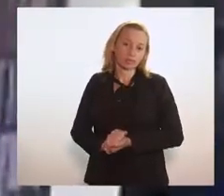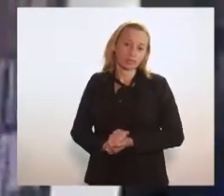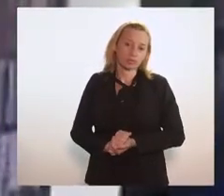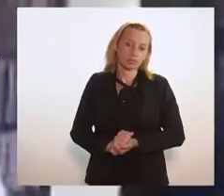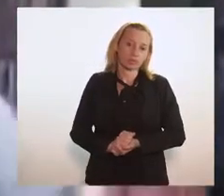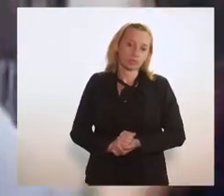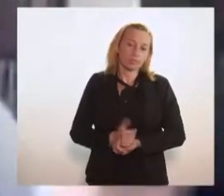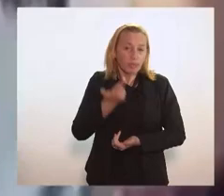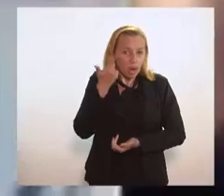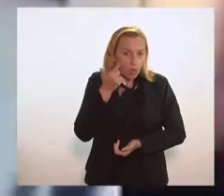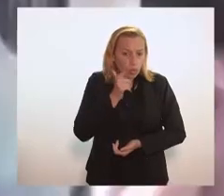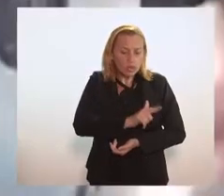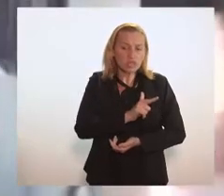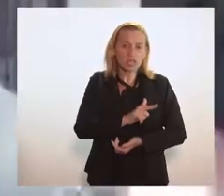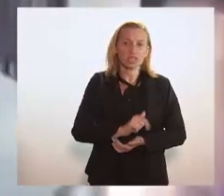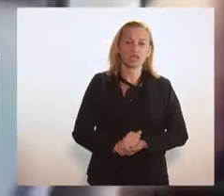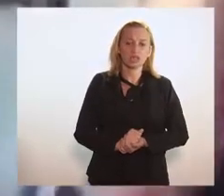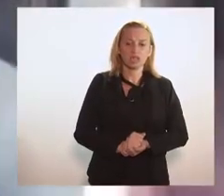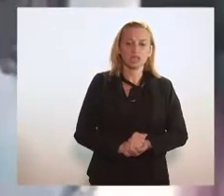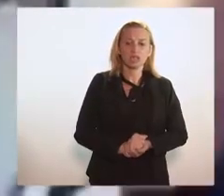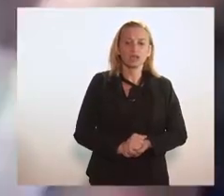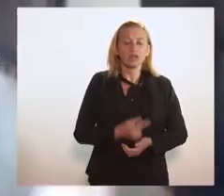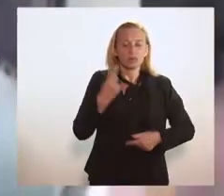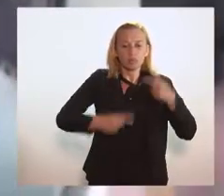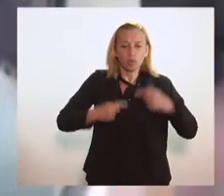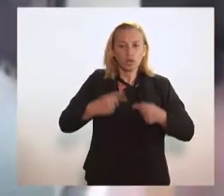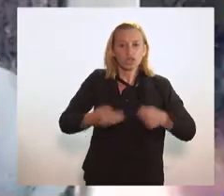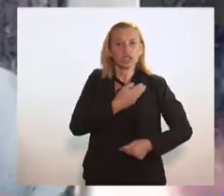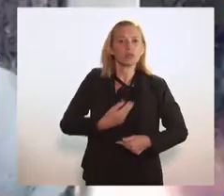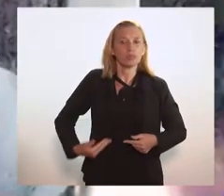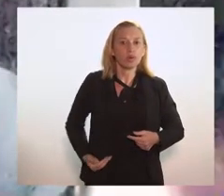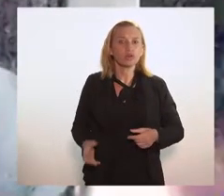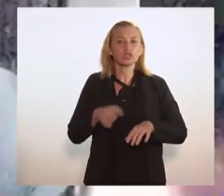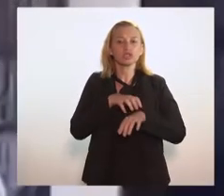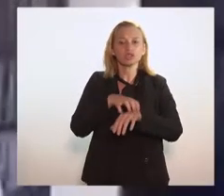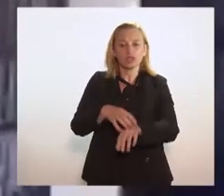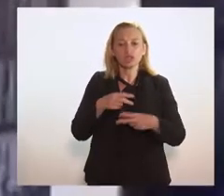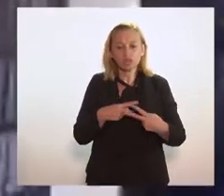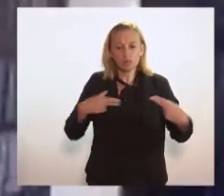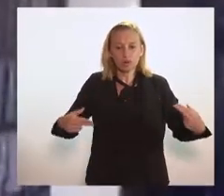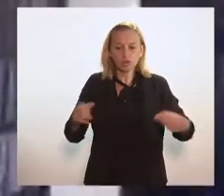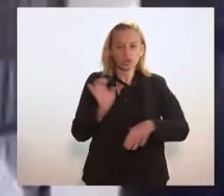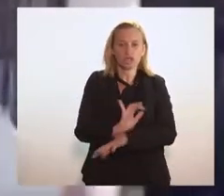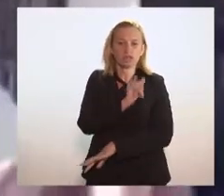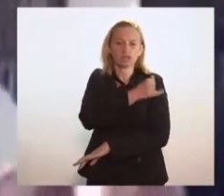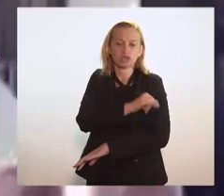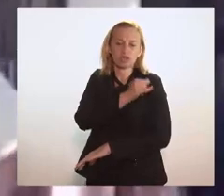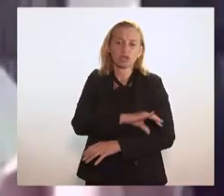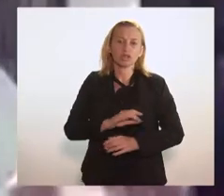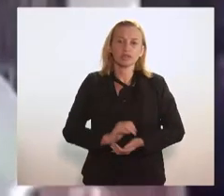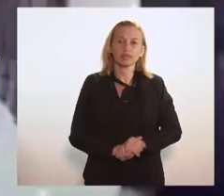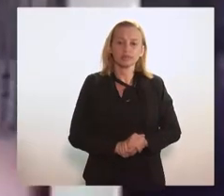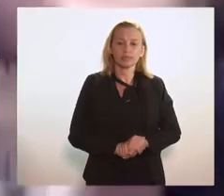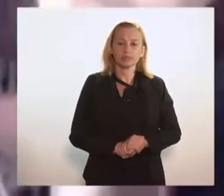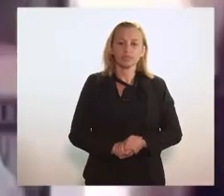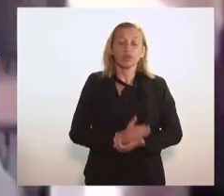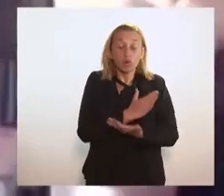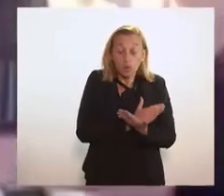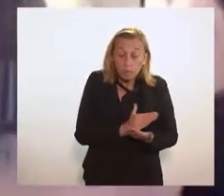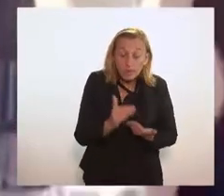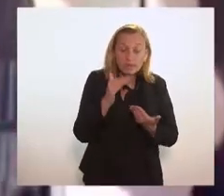conseguir fazer com que a política pública de transporte no estado do Rio de Janeiro, ela